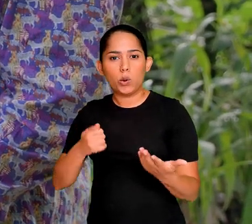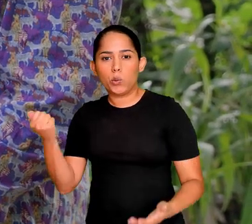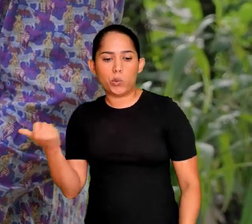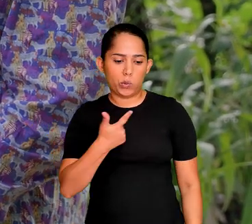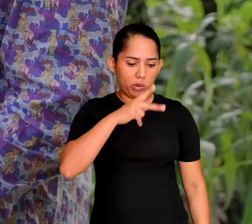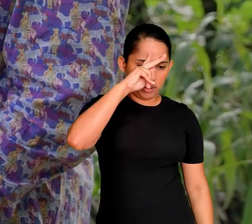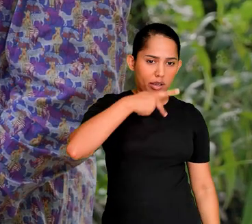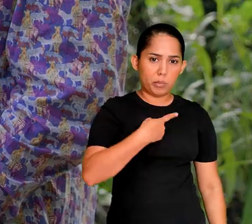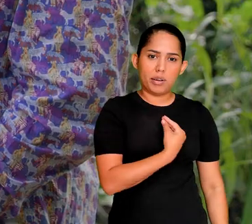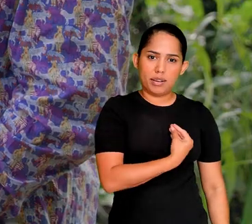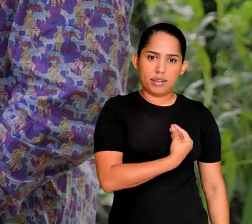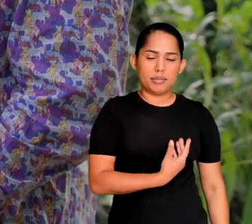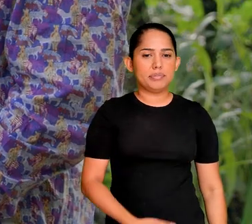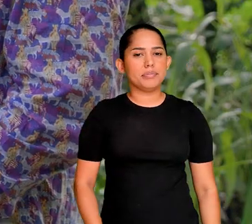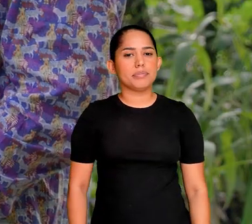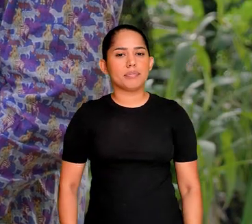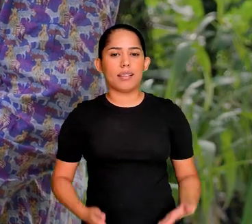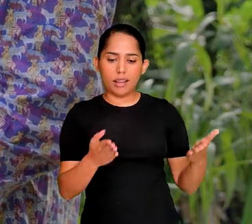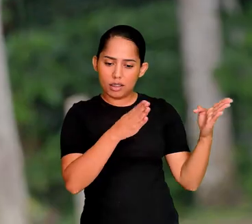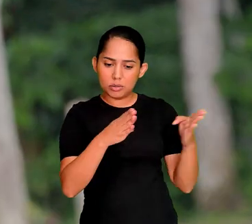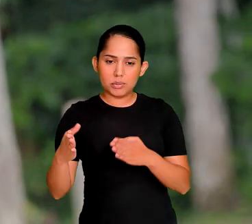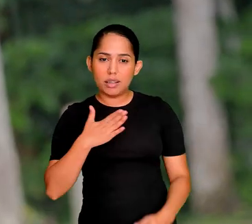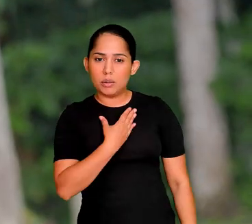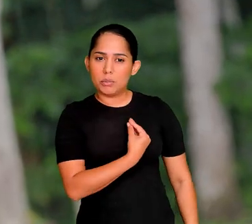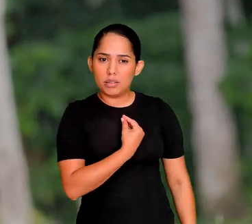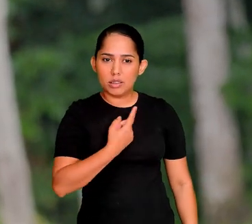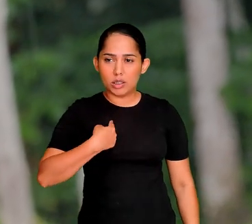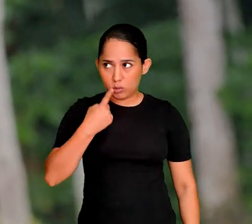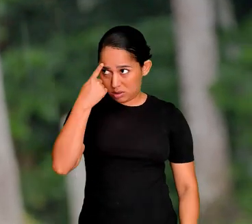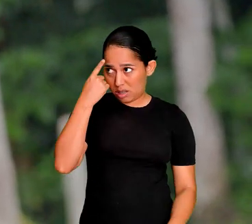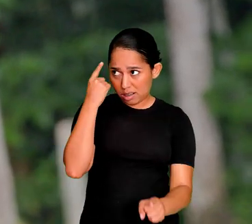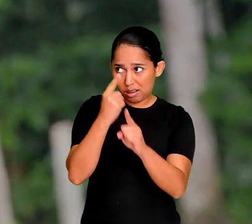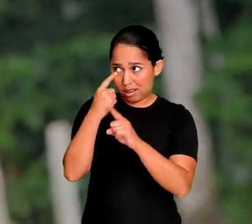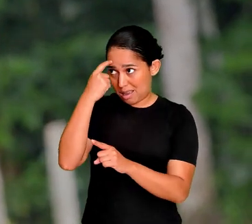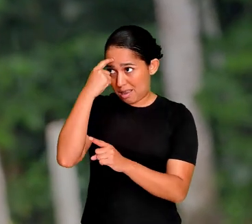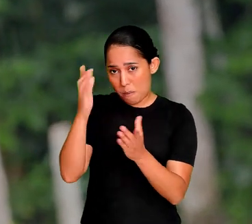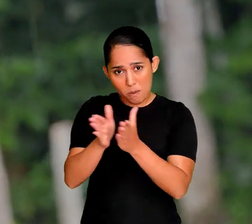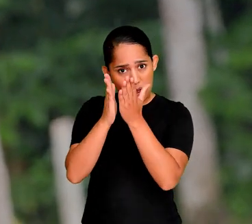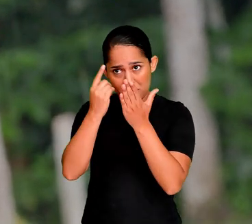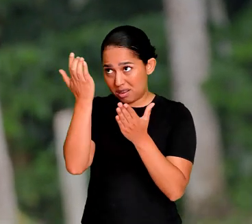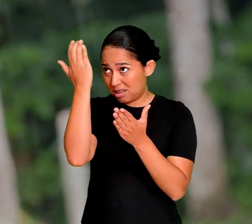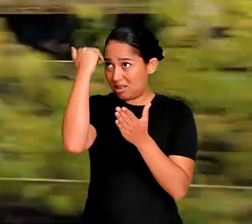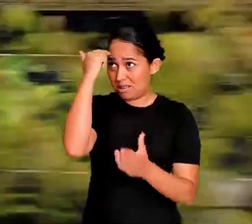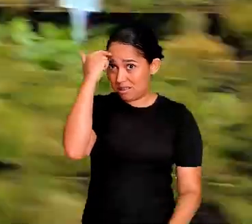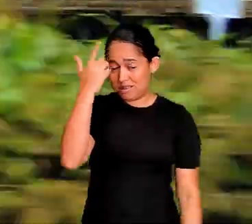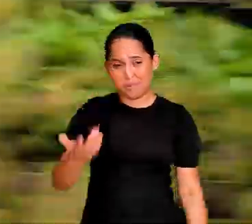mudar, que a gente consegue contribuir, do que sobre a nossa própria vida. Nesse processo da minha vida, eu descobri que a nossa pobreza está na nossa